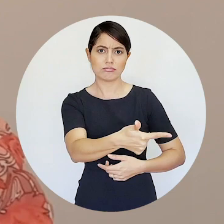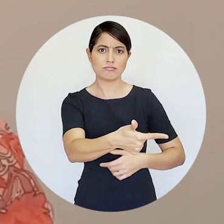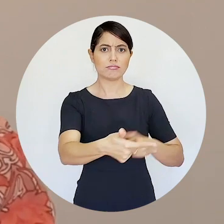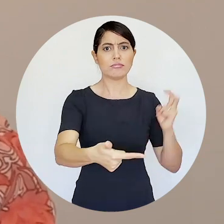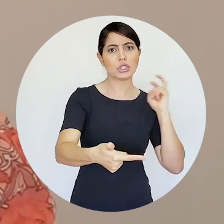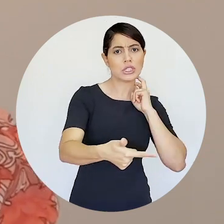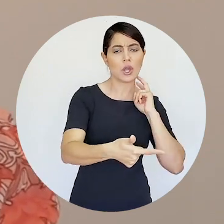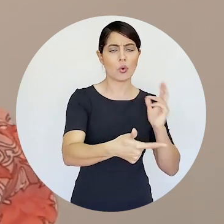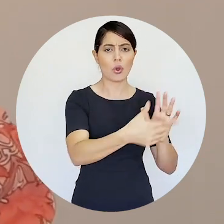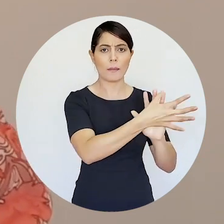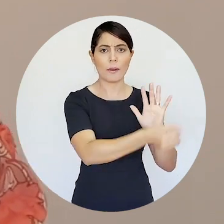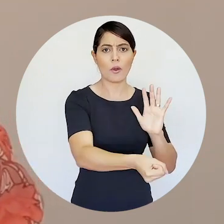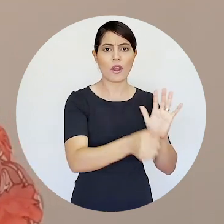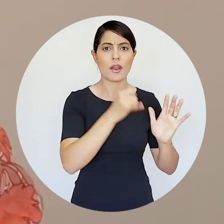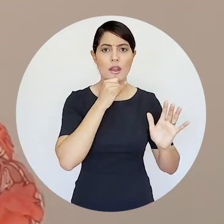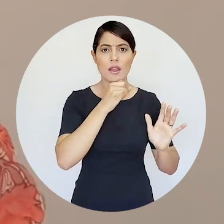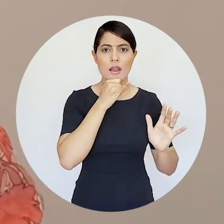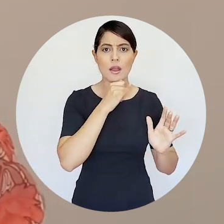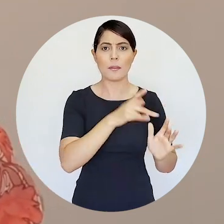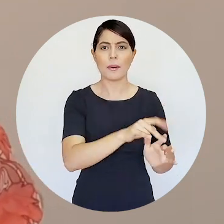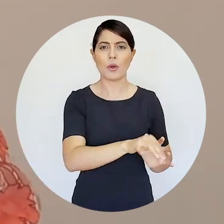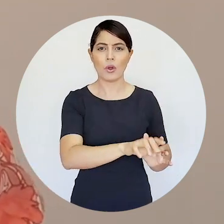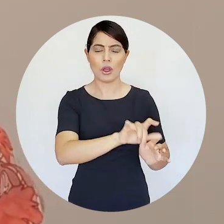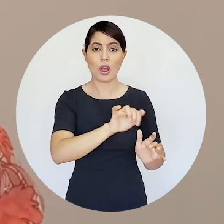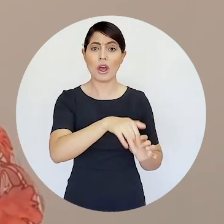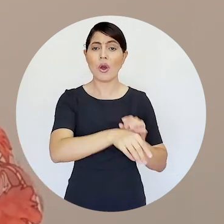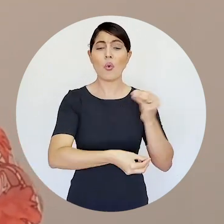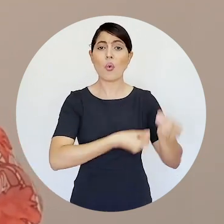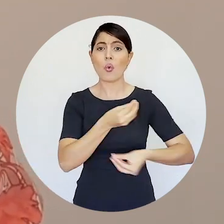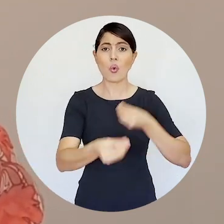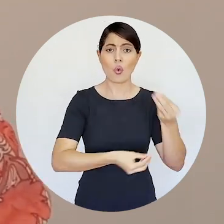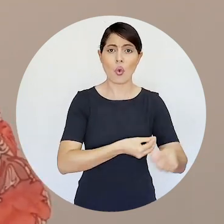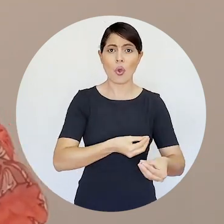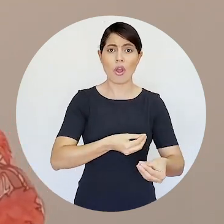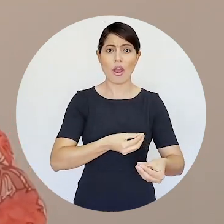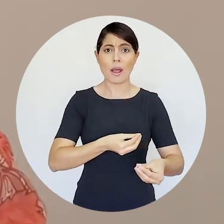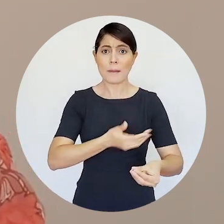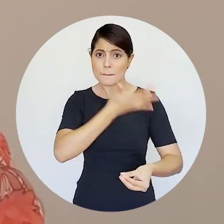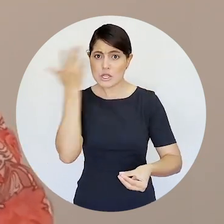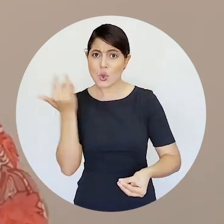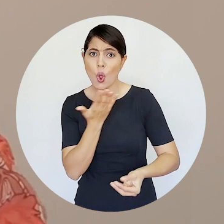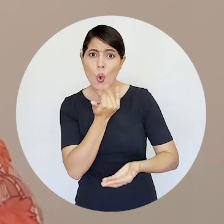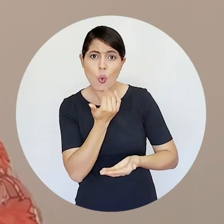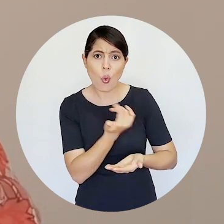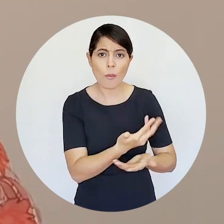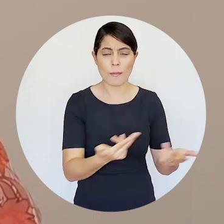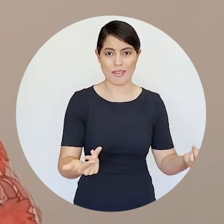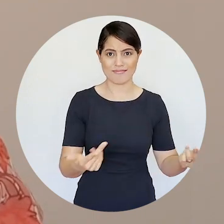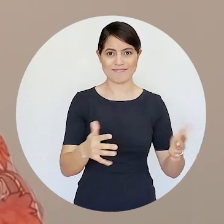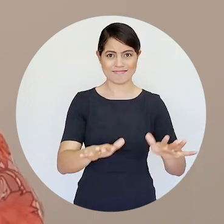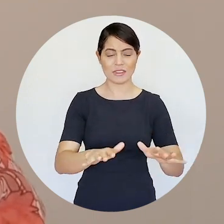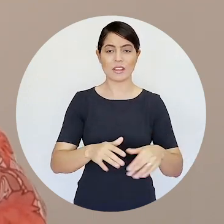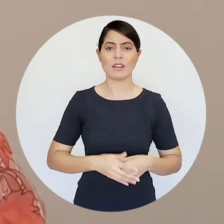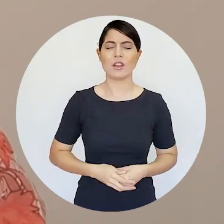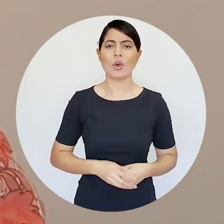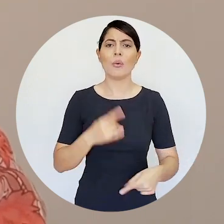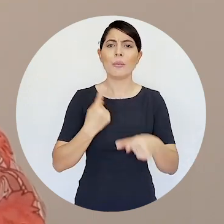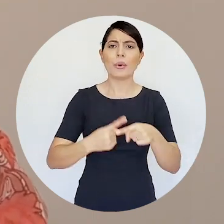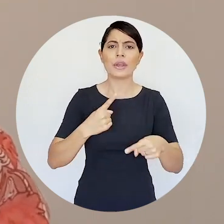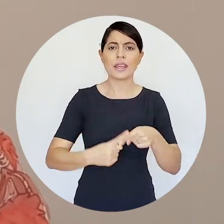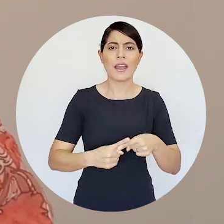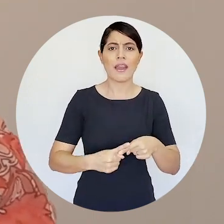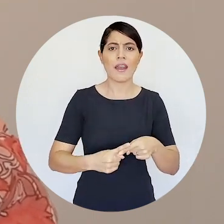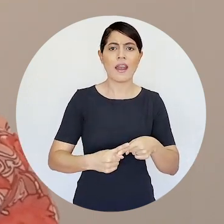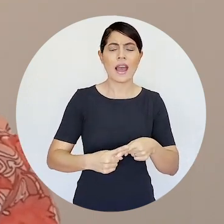humanos, como o pangolim, por exemplo, é o que se cogita. Isso porque as primeiras pessoas